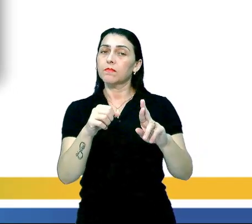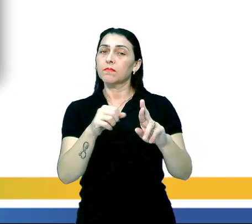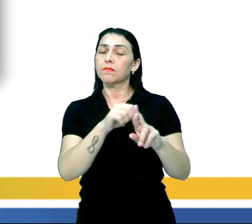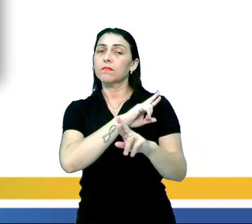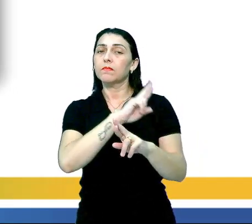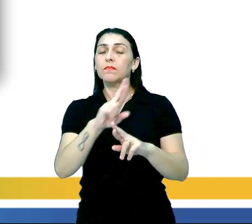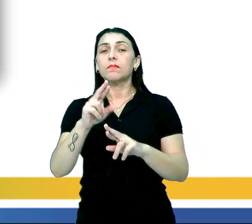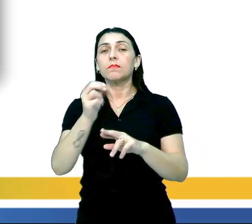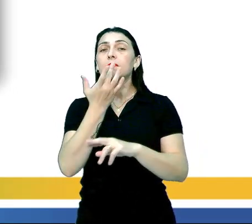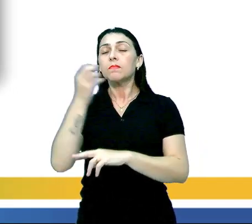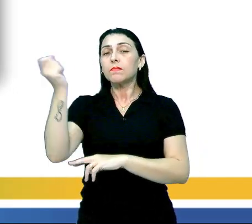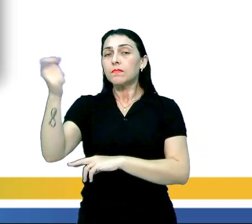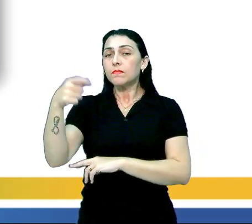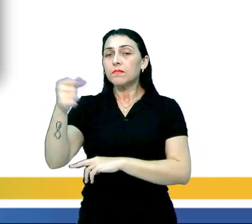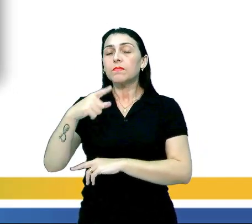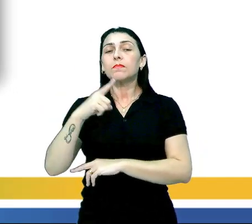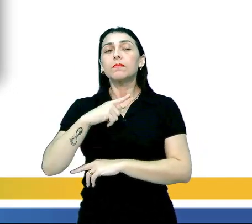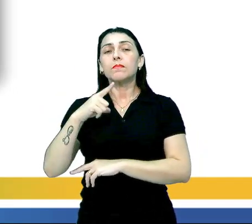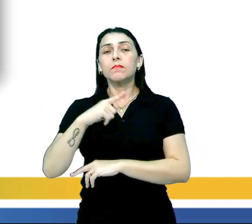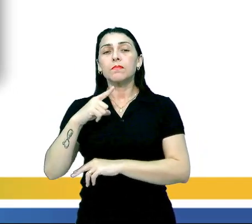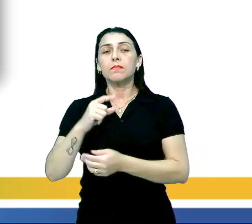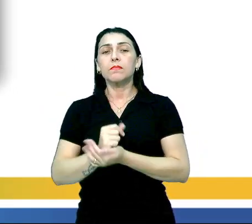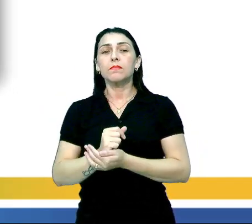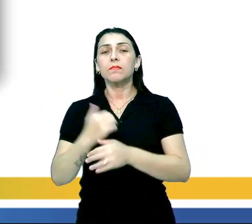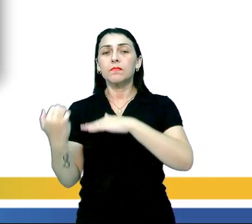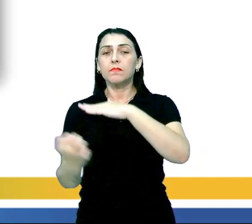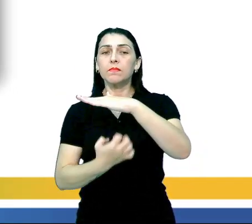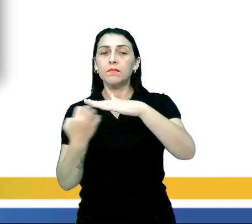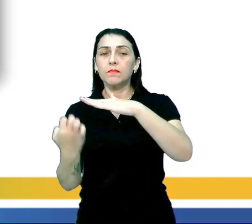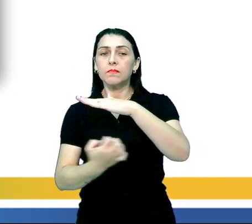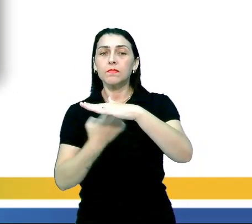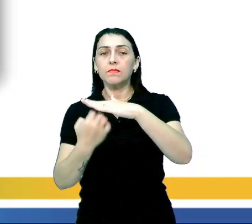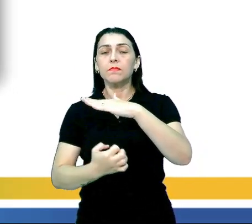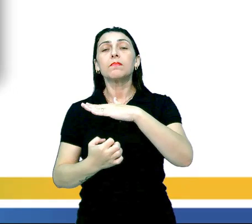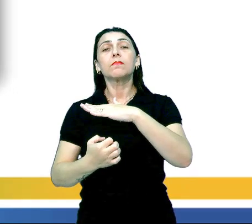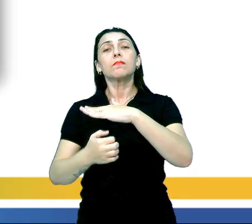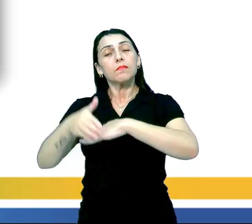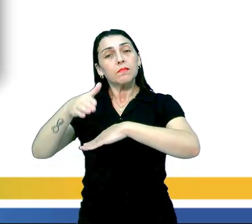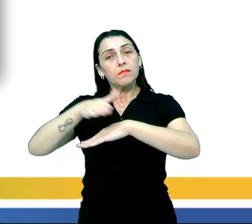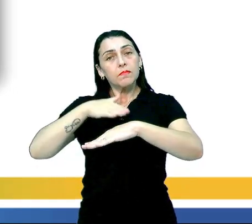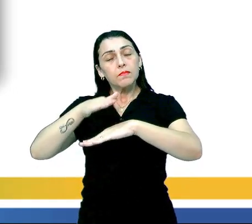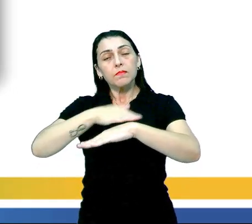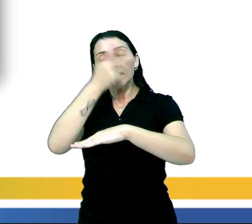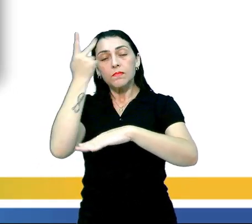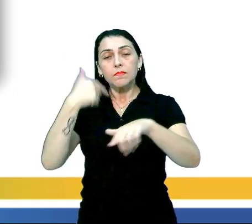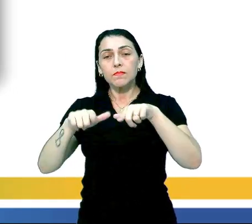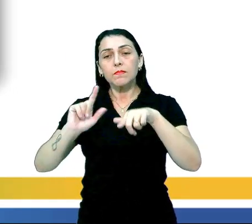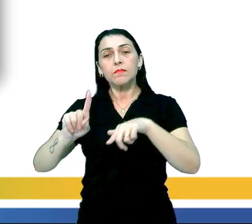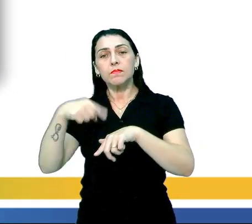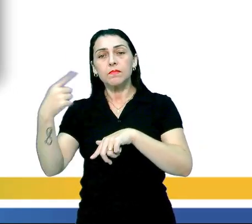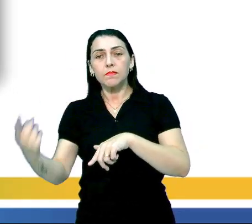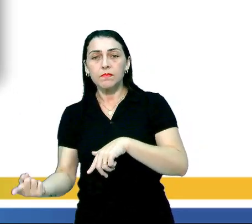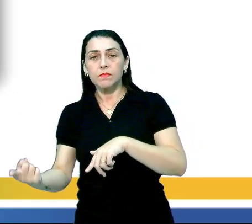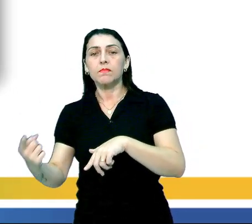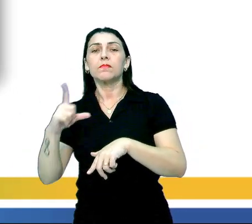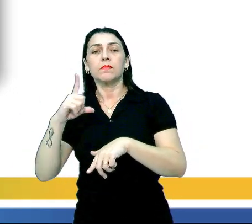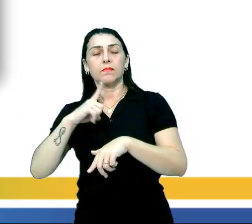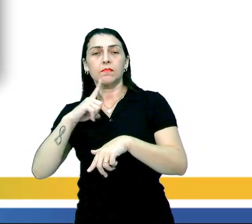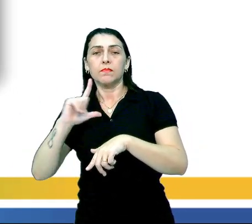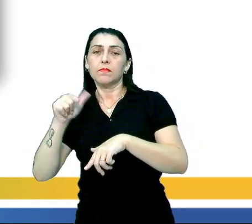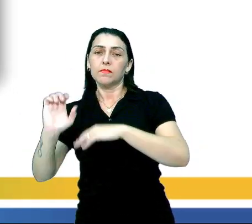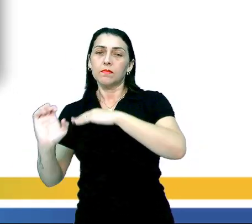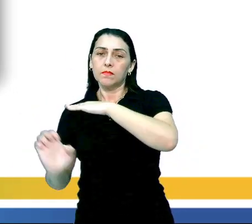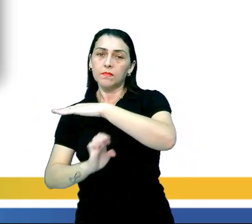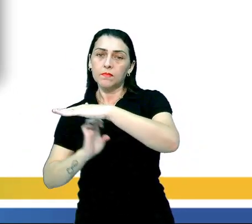na cor azul e tem assim, empresa contratante. Do outro lado, nós temos uma